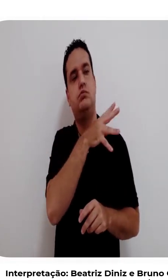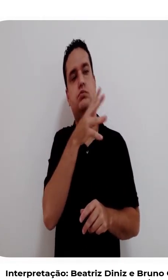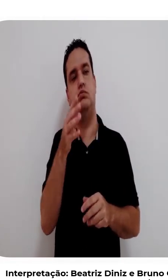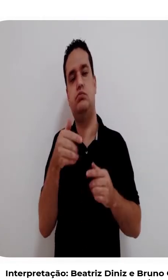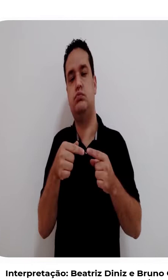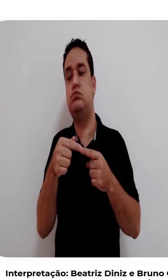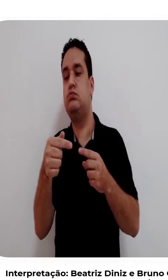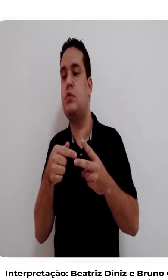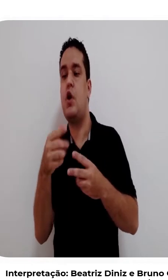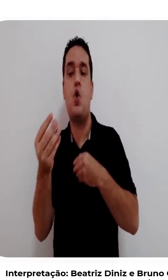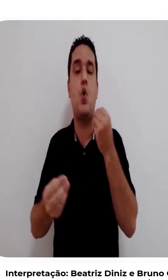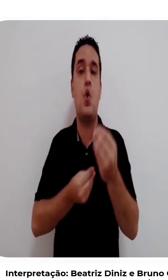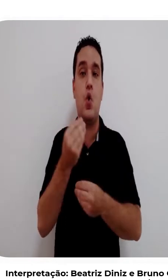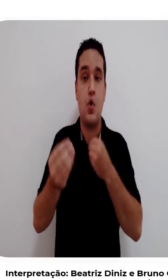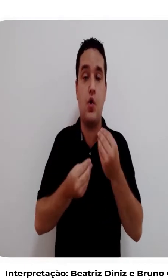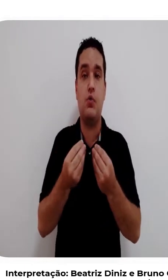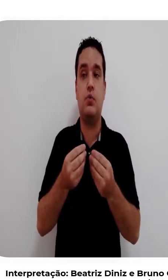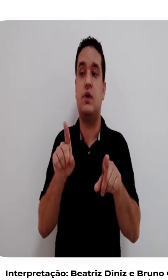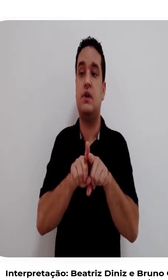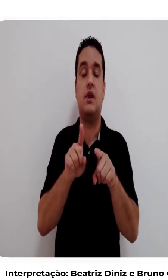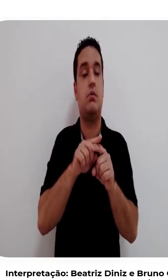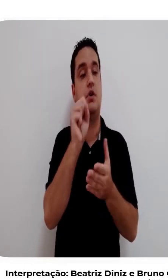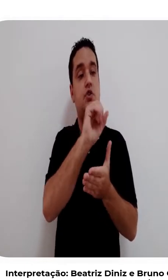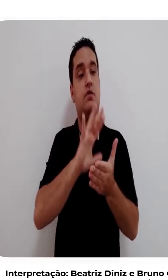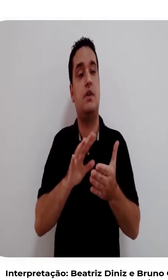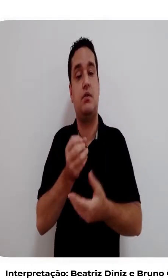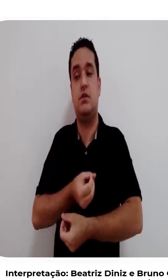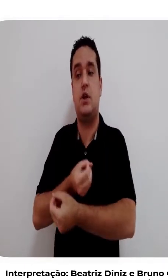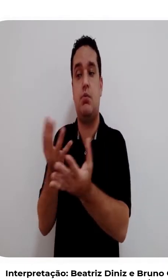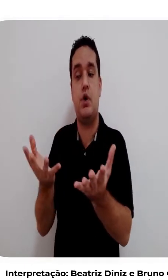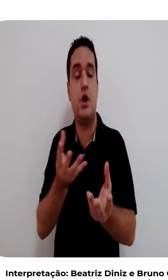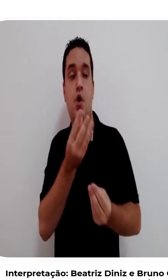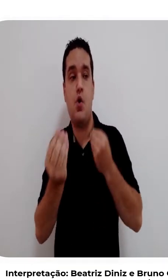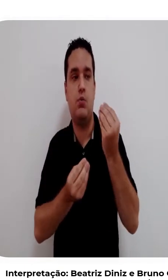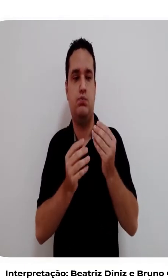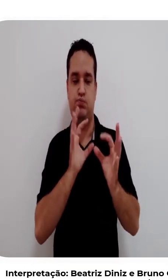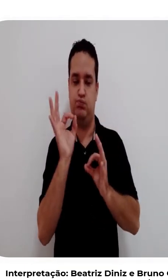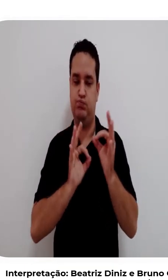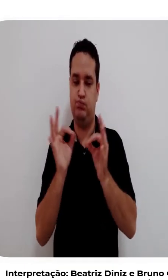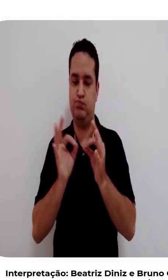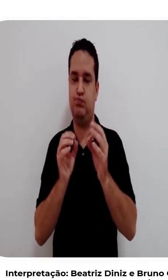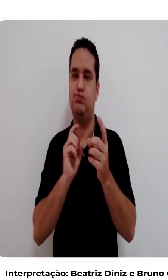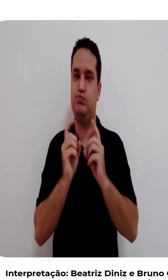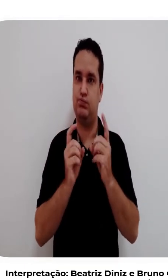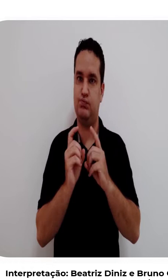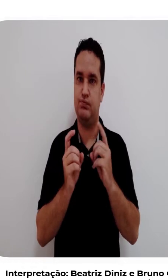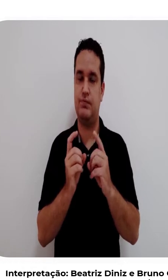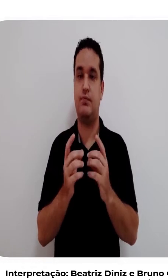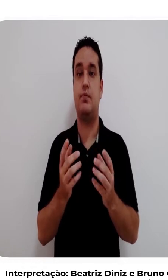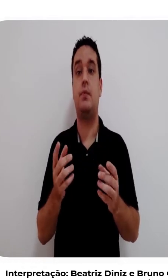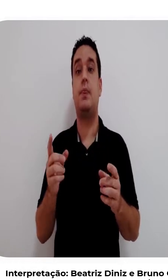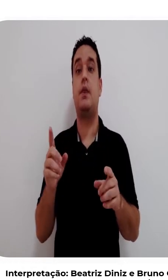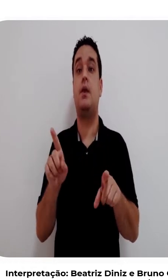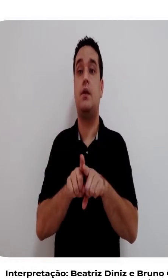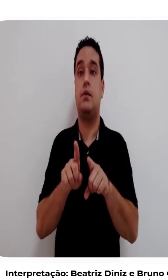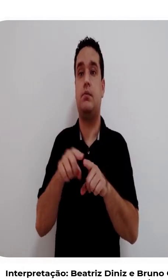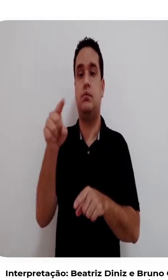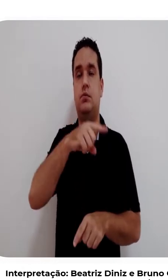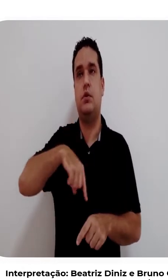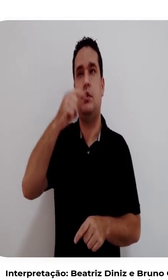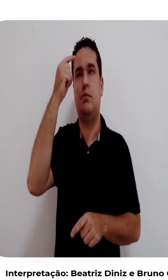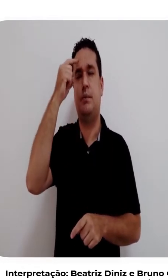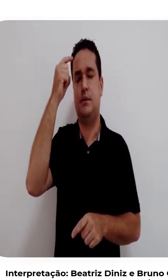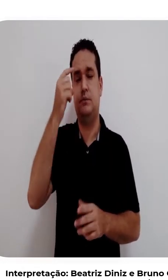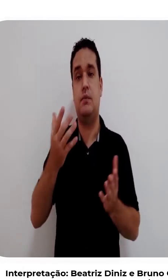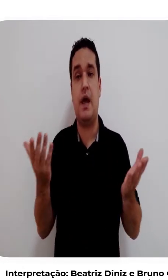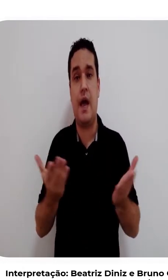aulas online como do que será enviado para casa. E o que a gente tem priorizado, né, e que na minha opinião é essencial